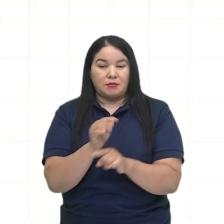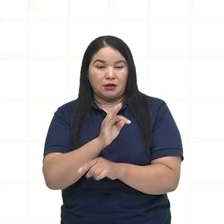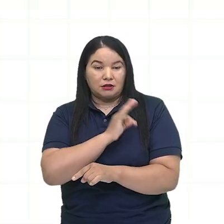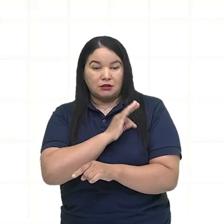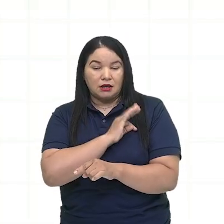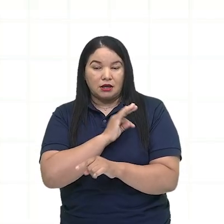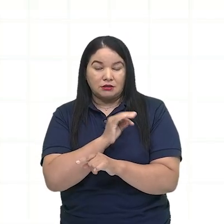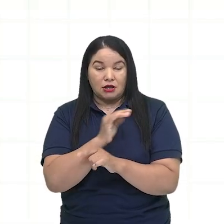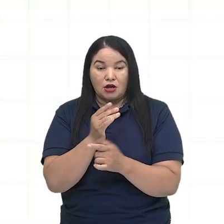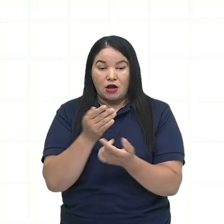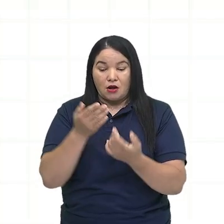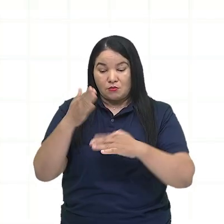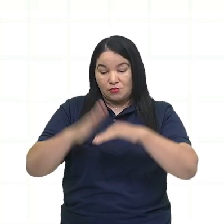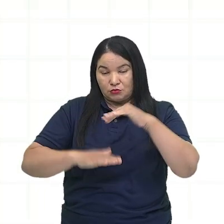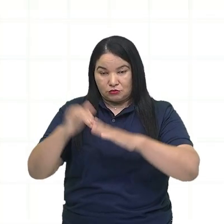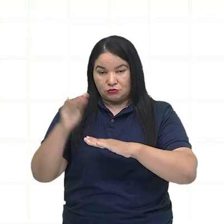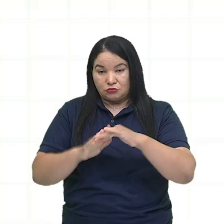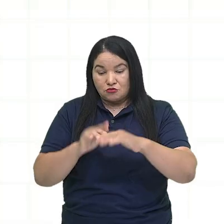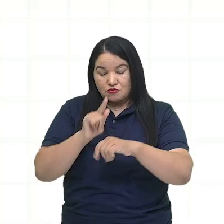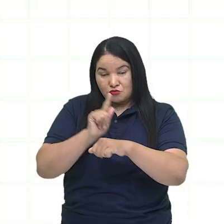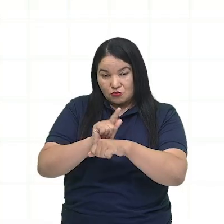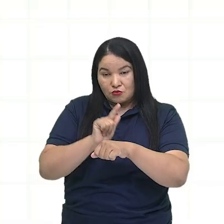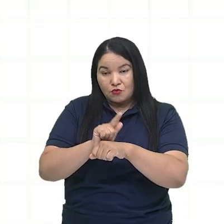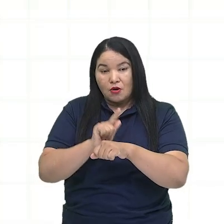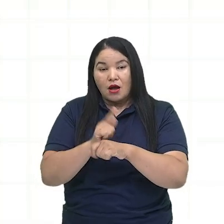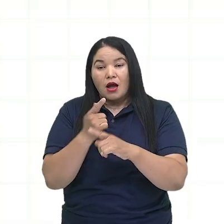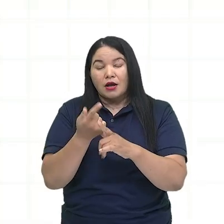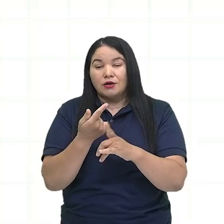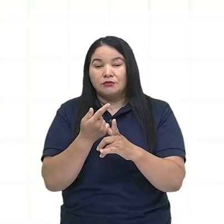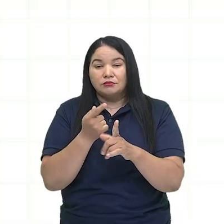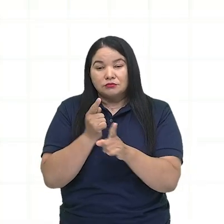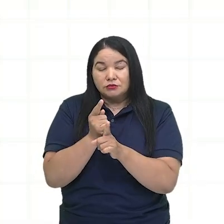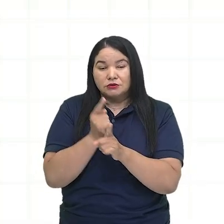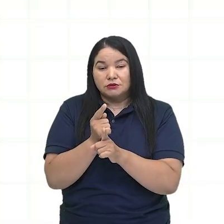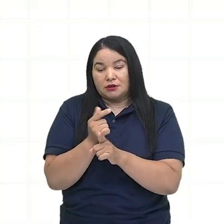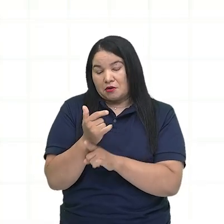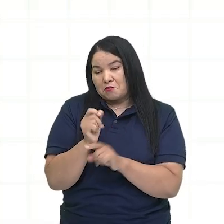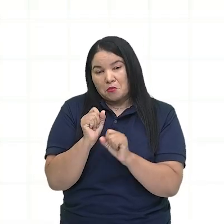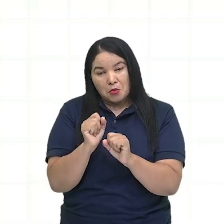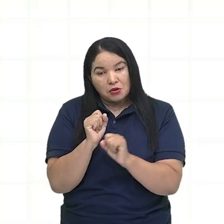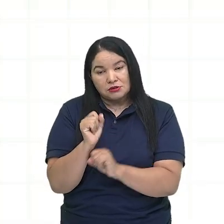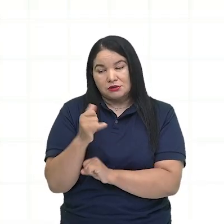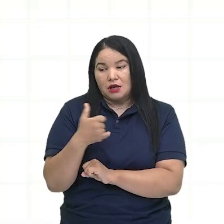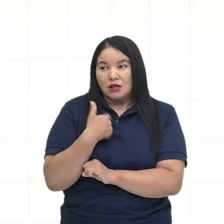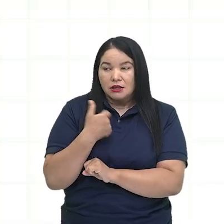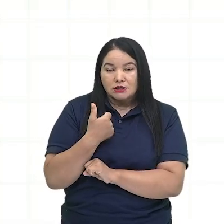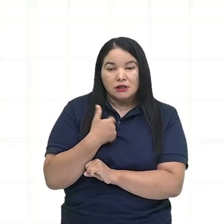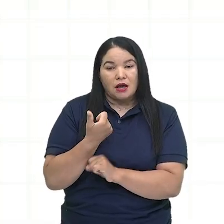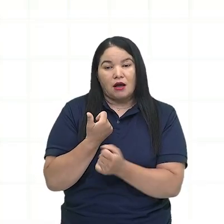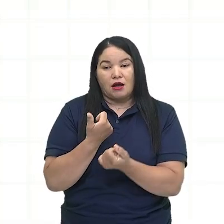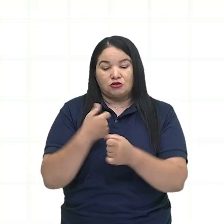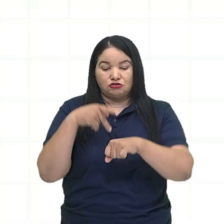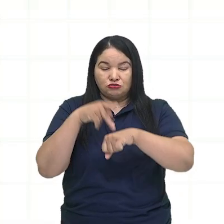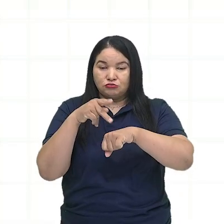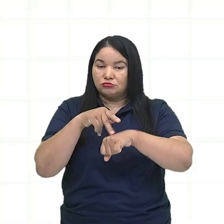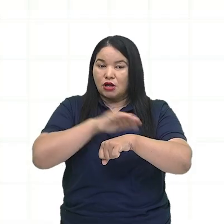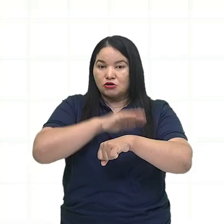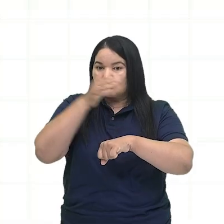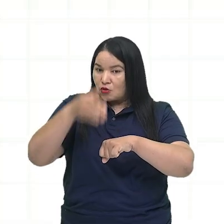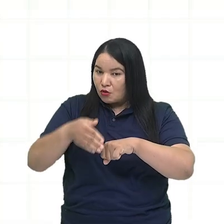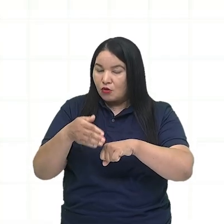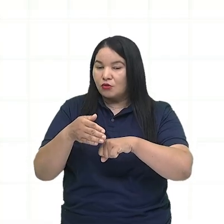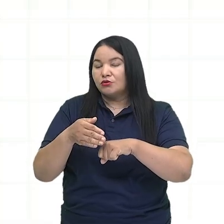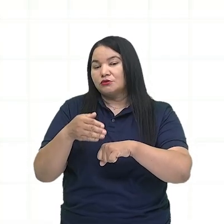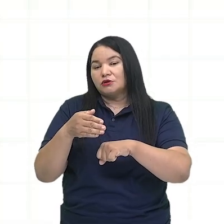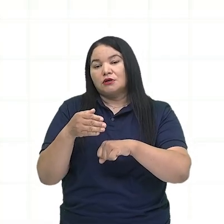eles podem determinar a idade, podem determinar a idade das rochas, eles